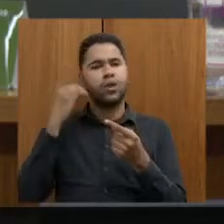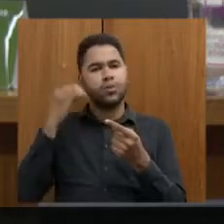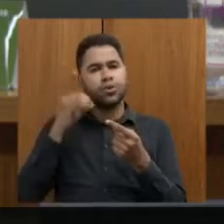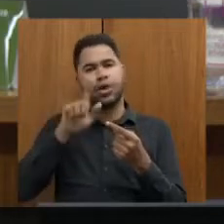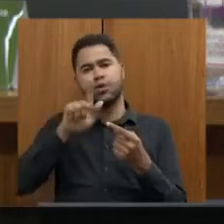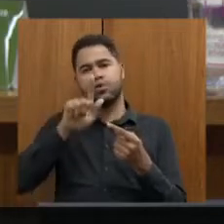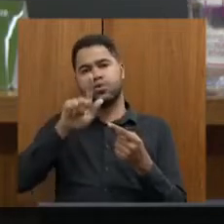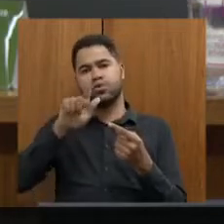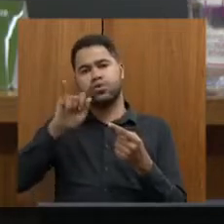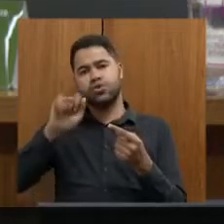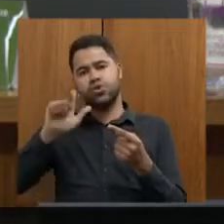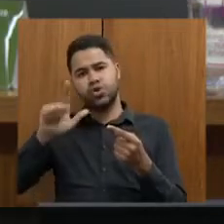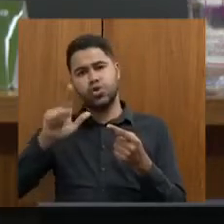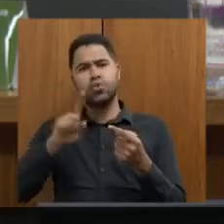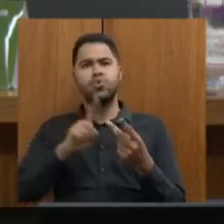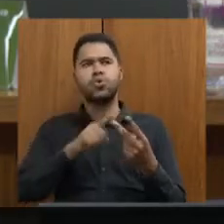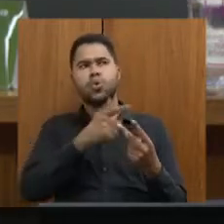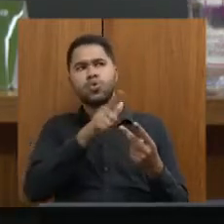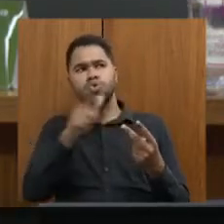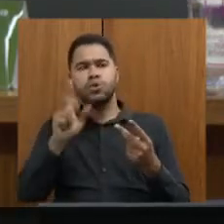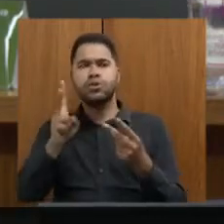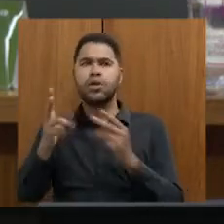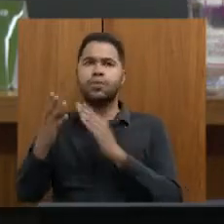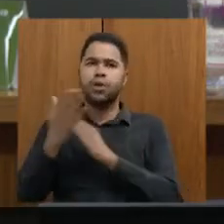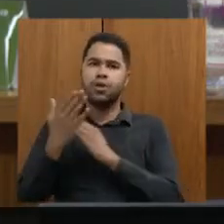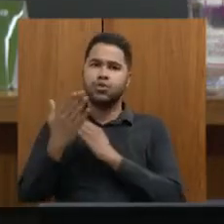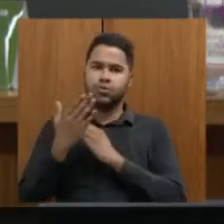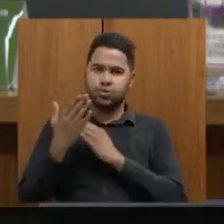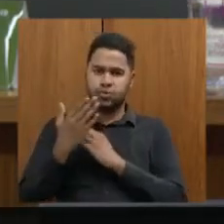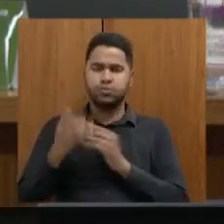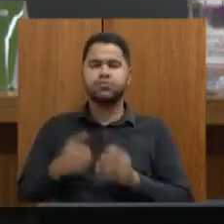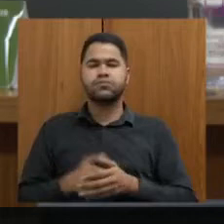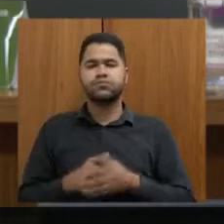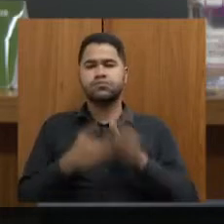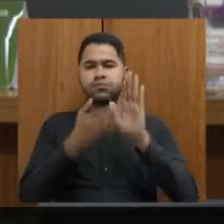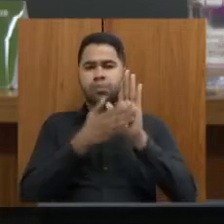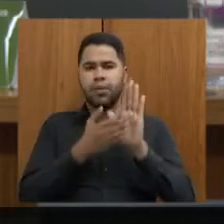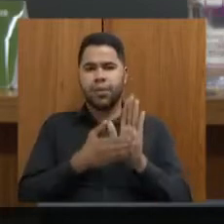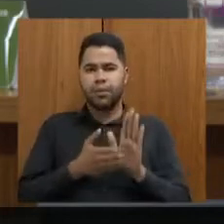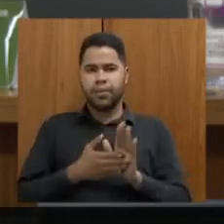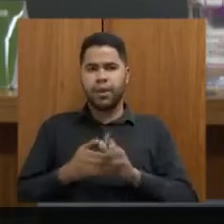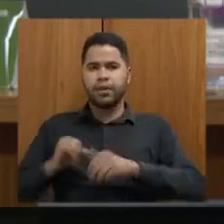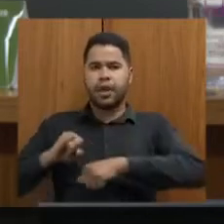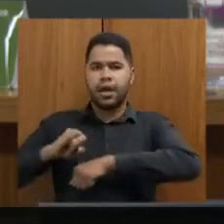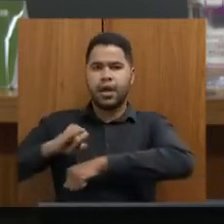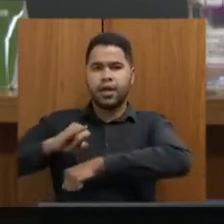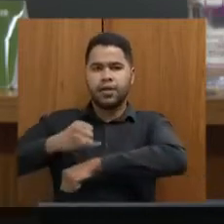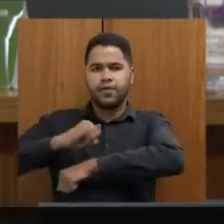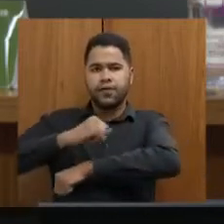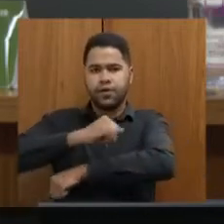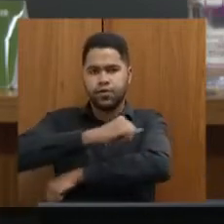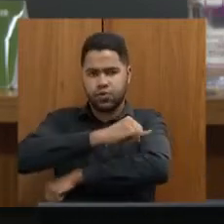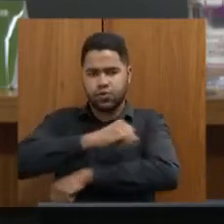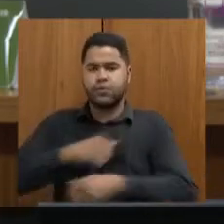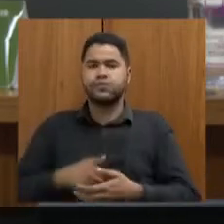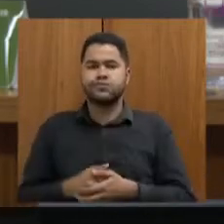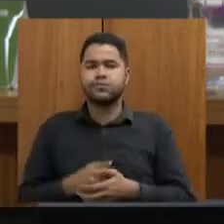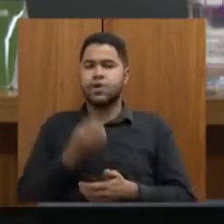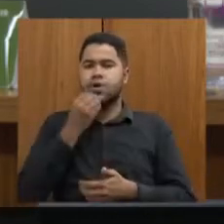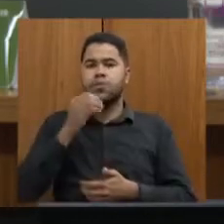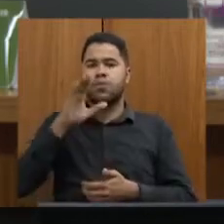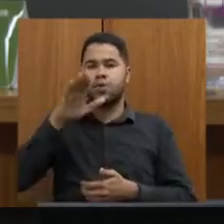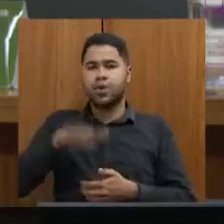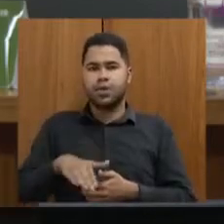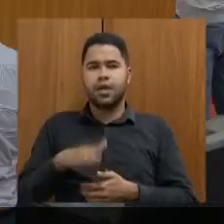demais deputados que tem sempre nos ajudado nessa as faltas de infraestrutura Boa